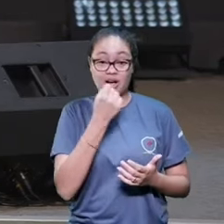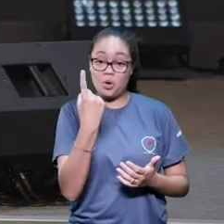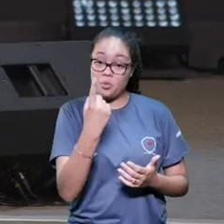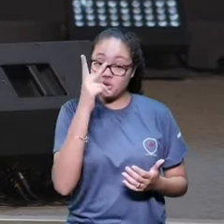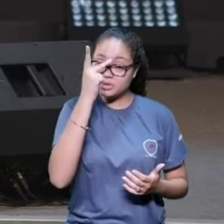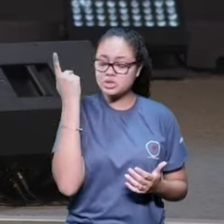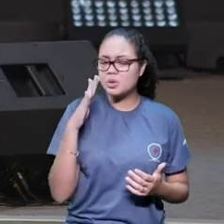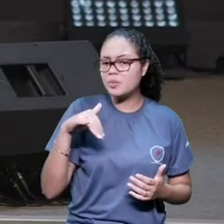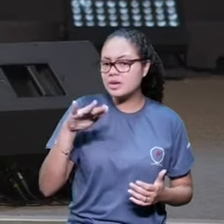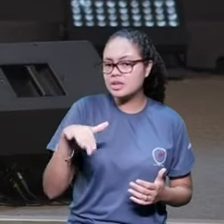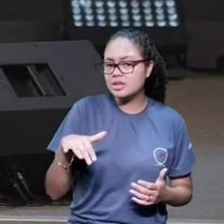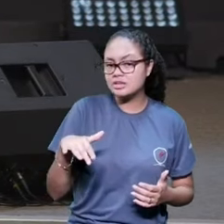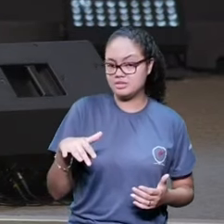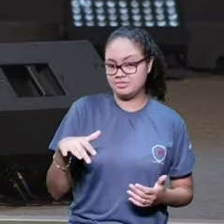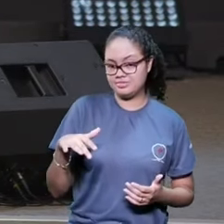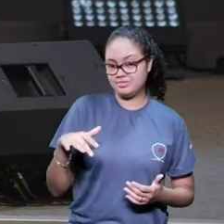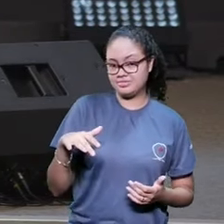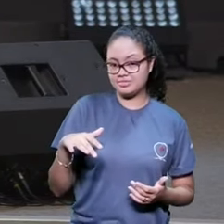é?